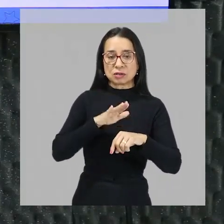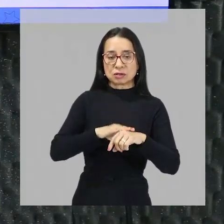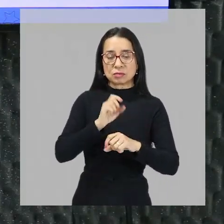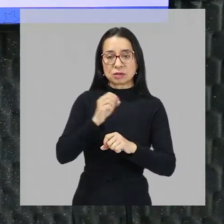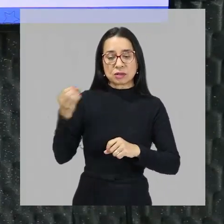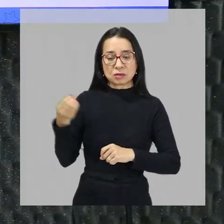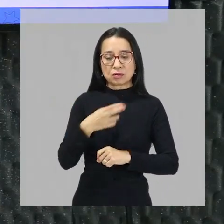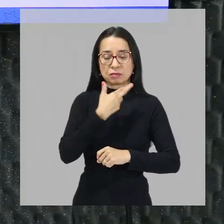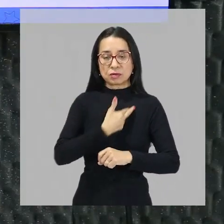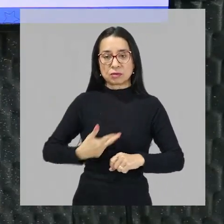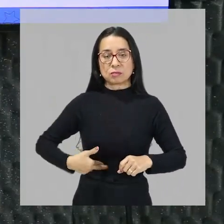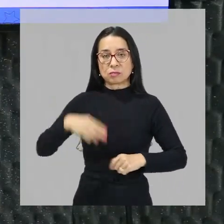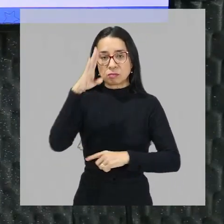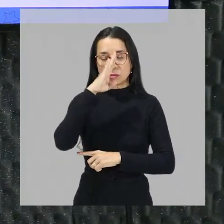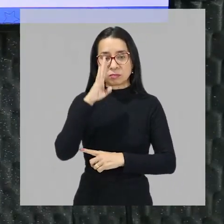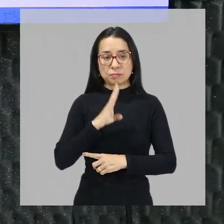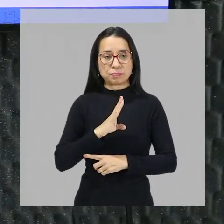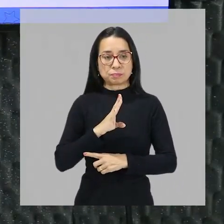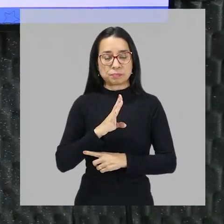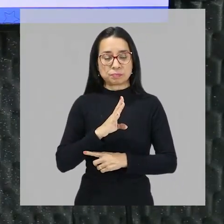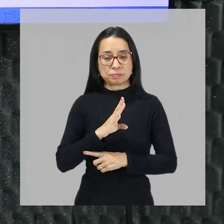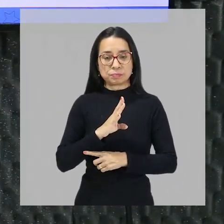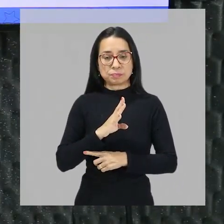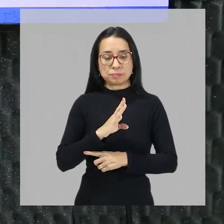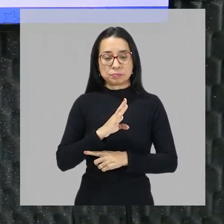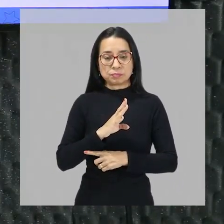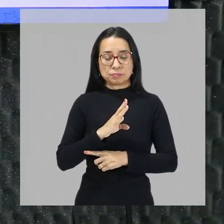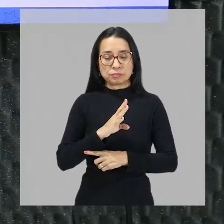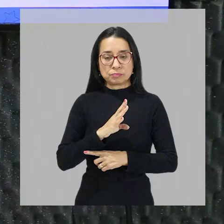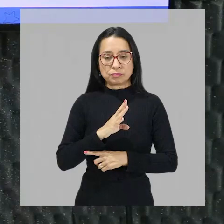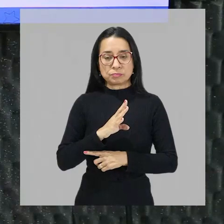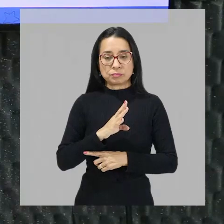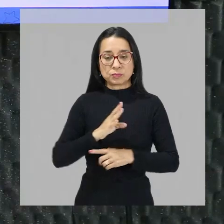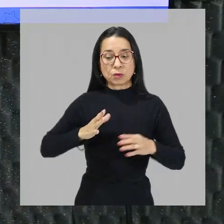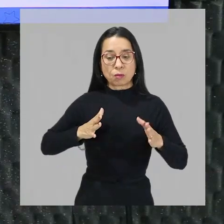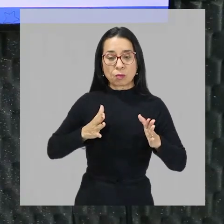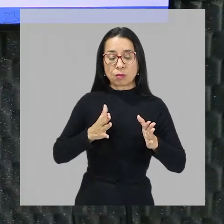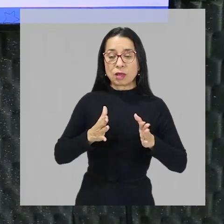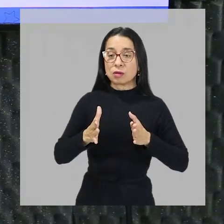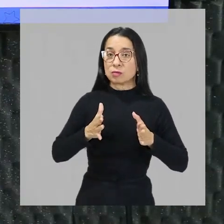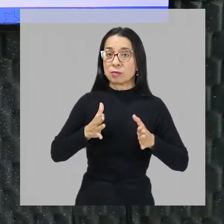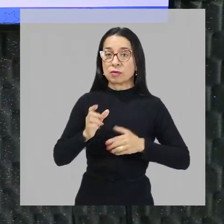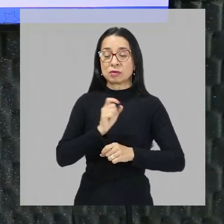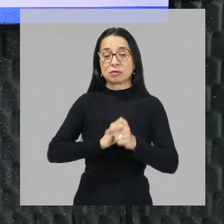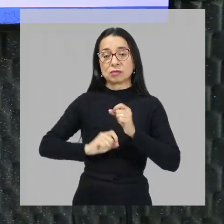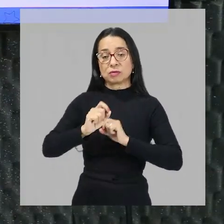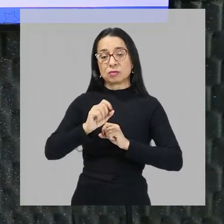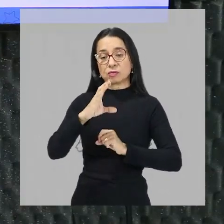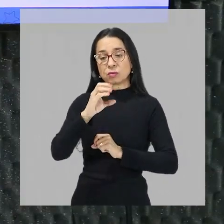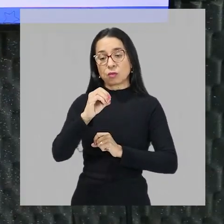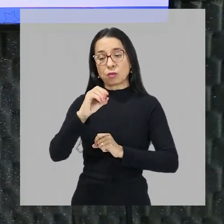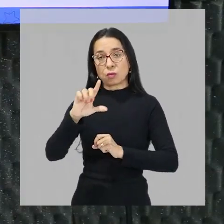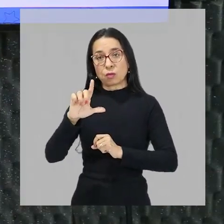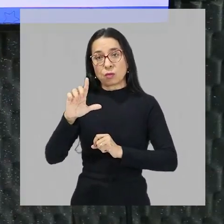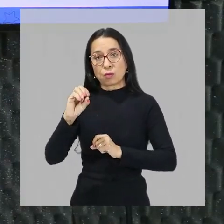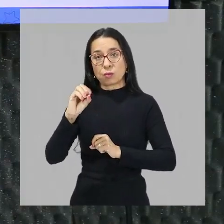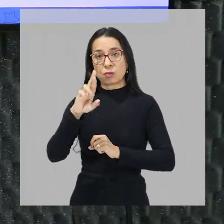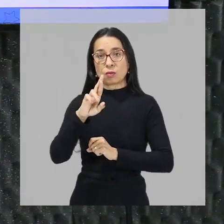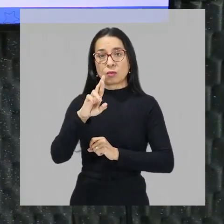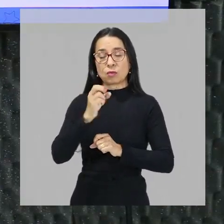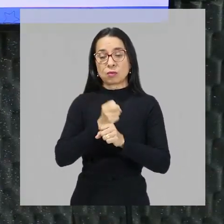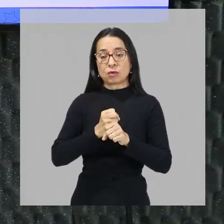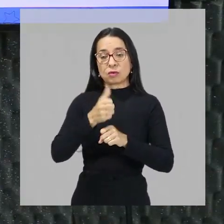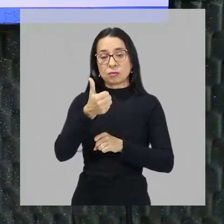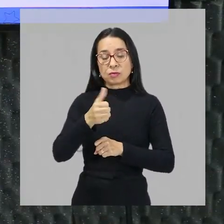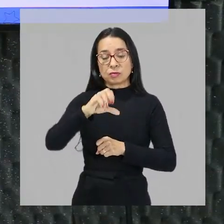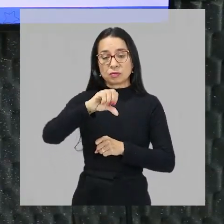Nova República Brasileira, tá? Durante o governo Collor, em 92, o movimento conhecido